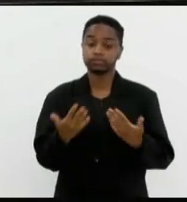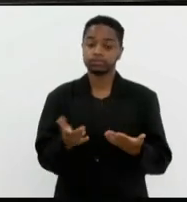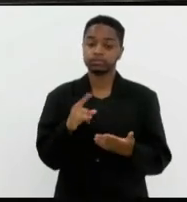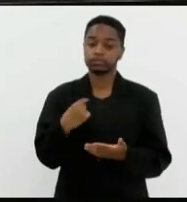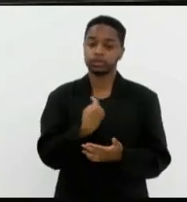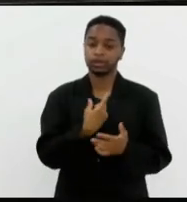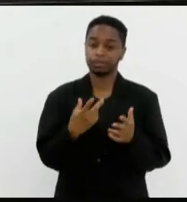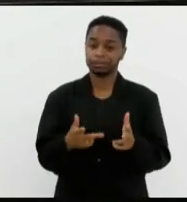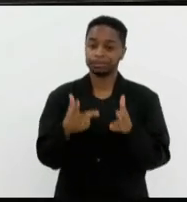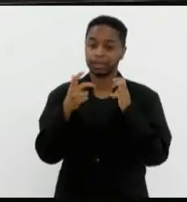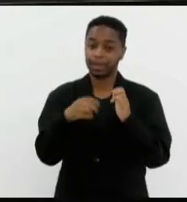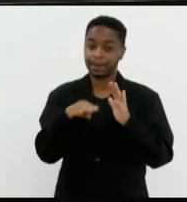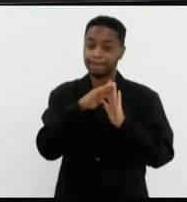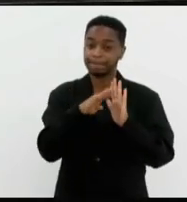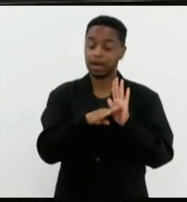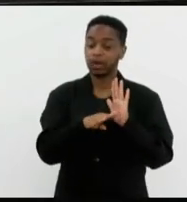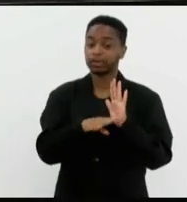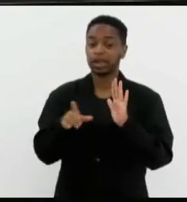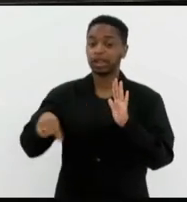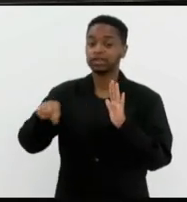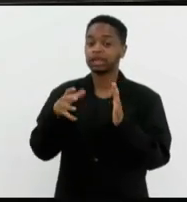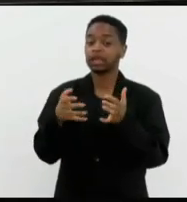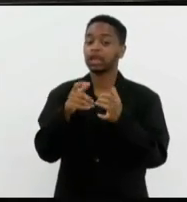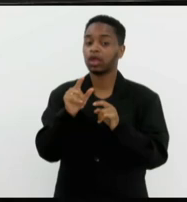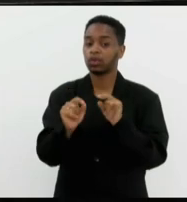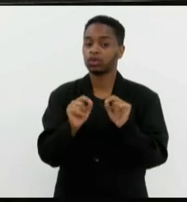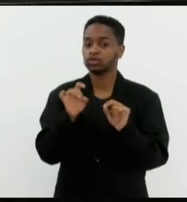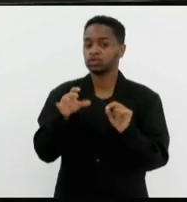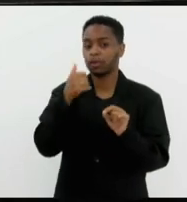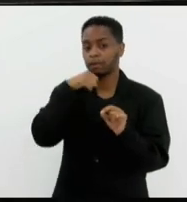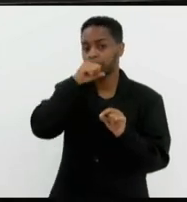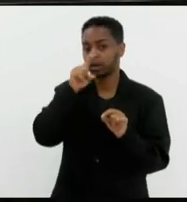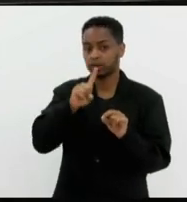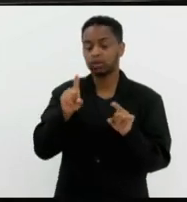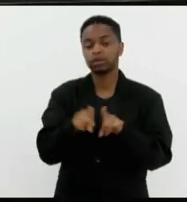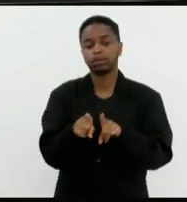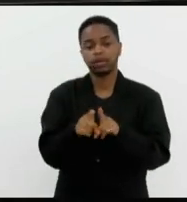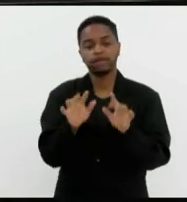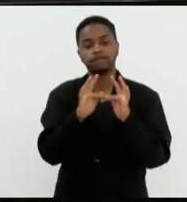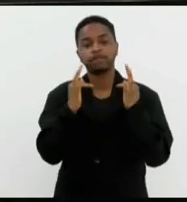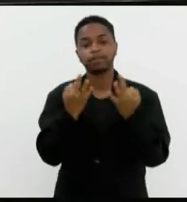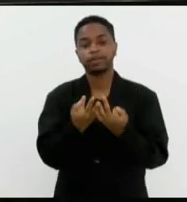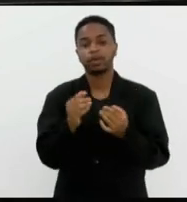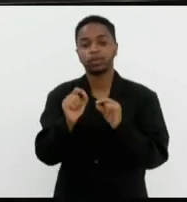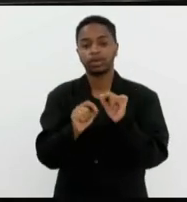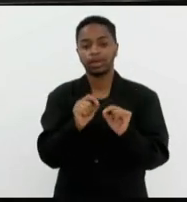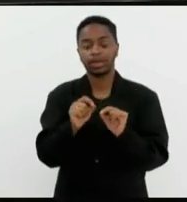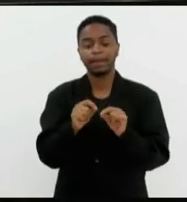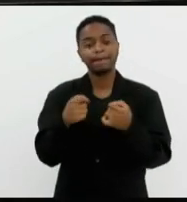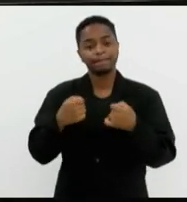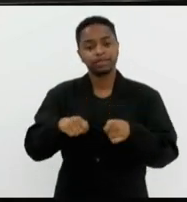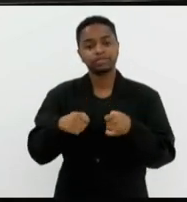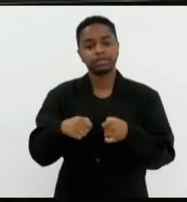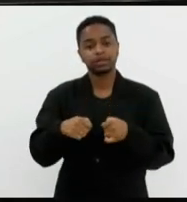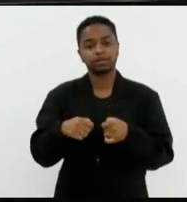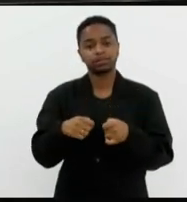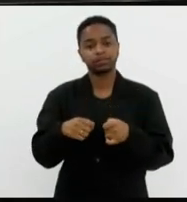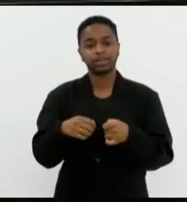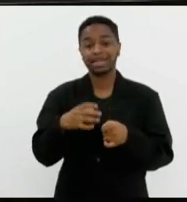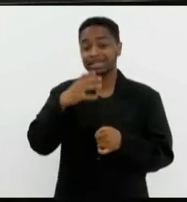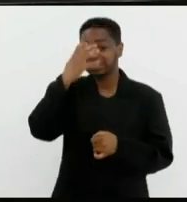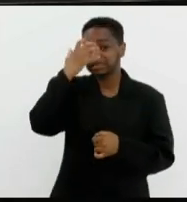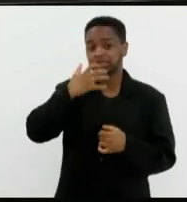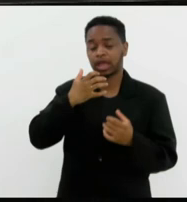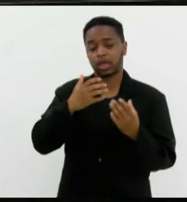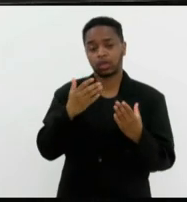a pauta que elas exigem, não só as mães, mas também seus familiares, é de celeridade nos processos, né? Então,